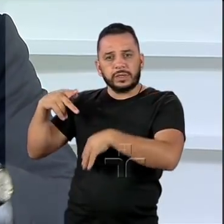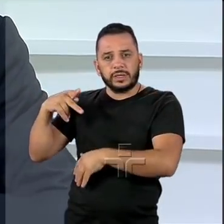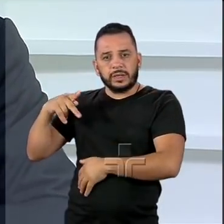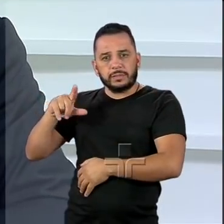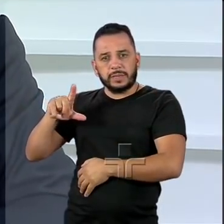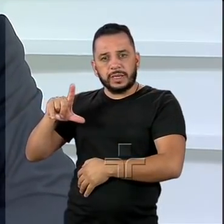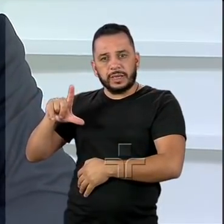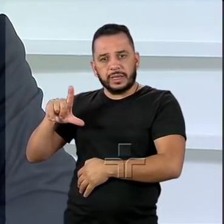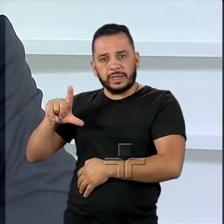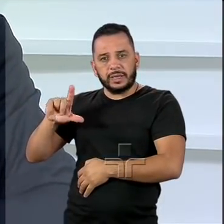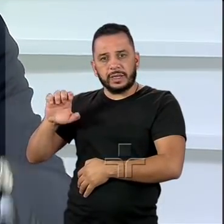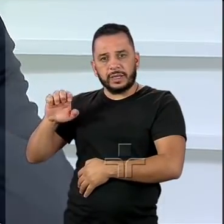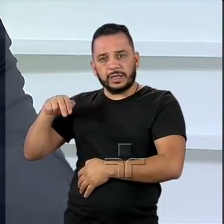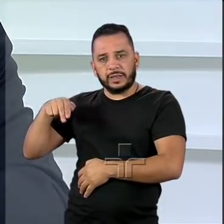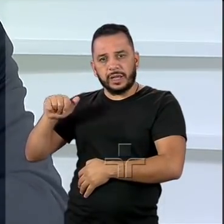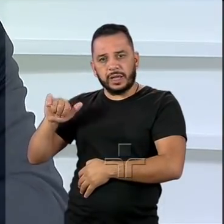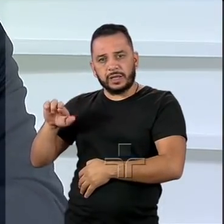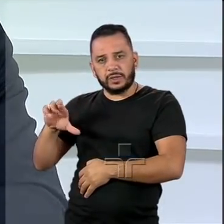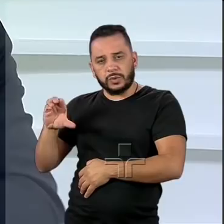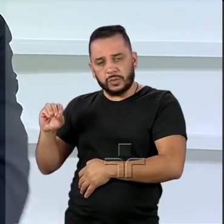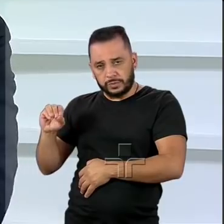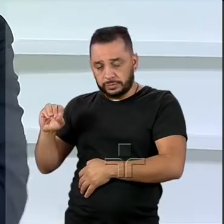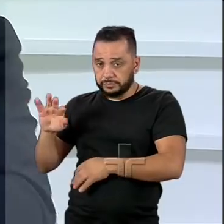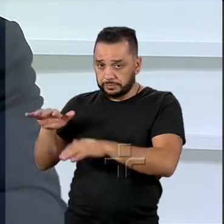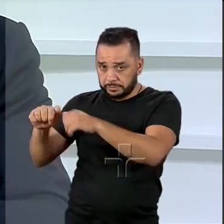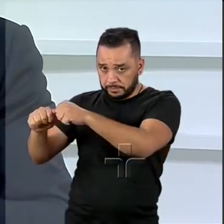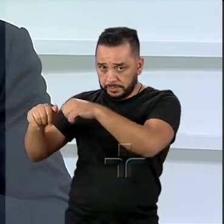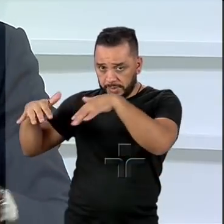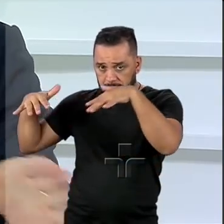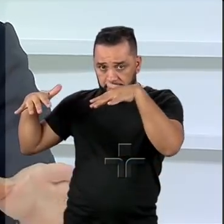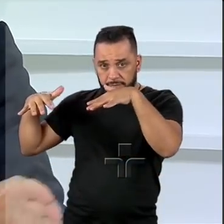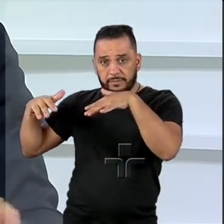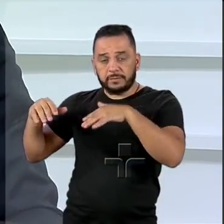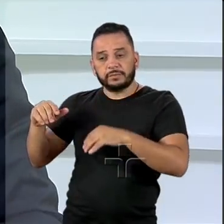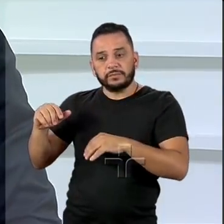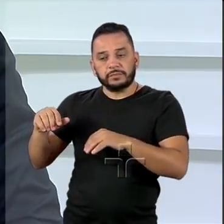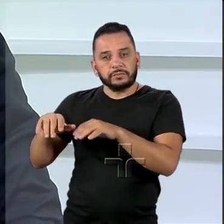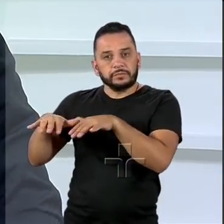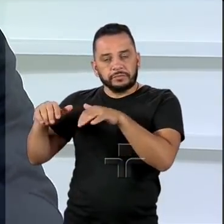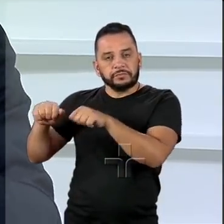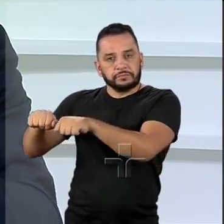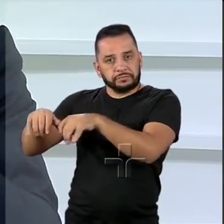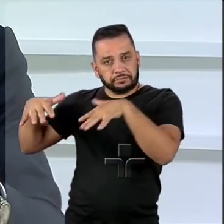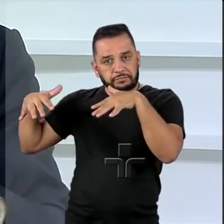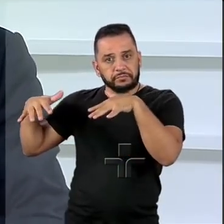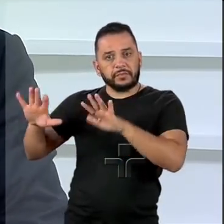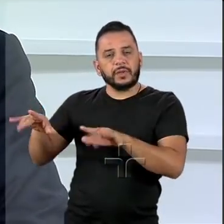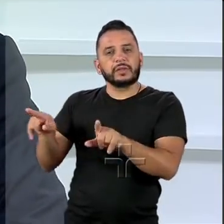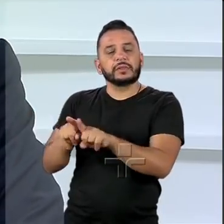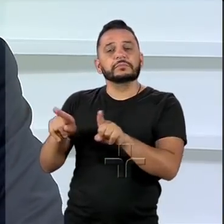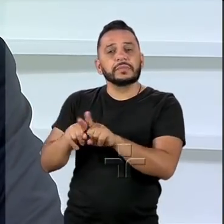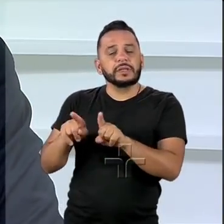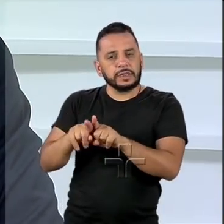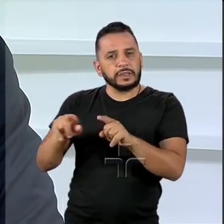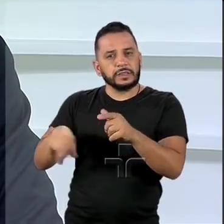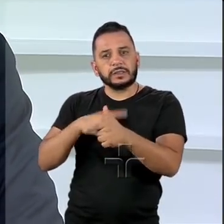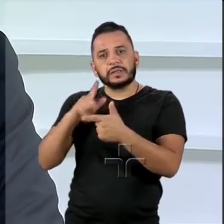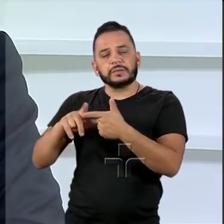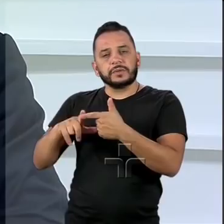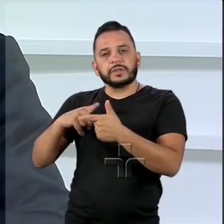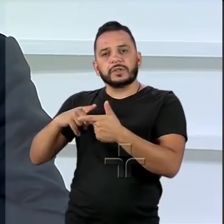foro de prerrogativas, naquele tempo, obviamente, ainda estava mantido. Exato. E havia também